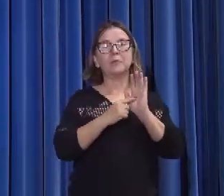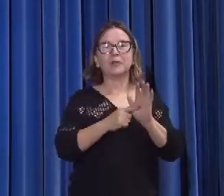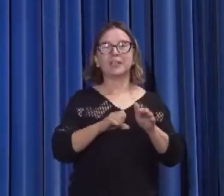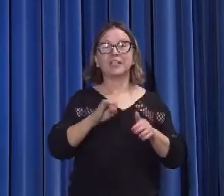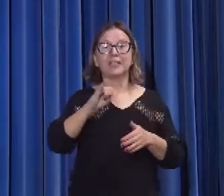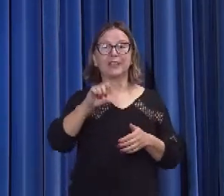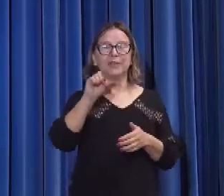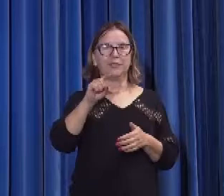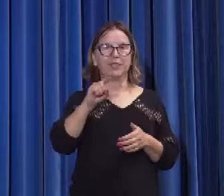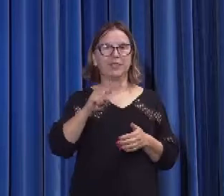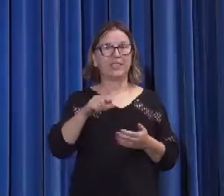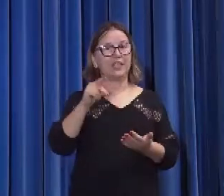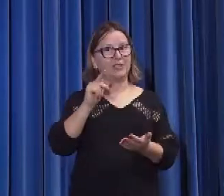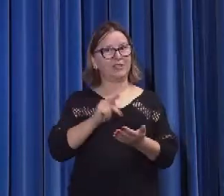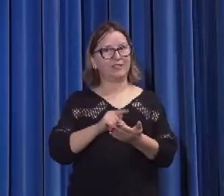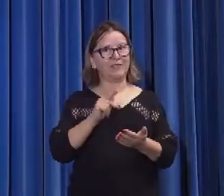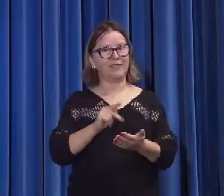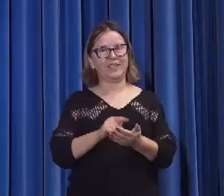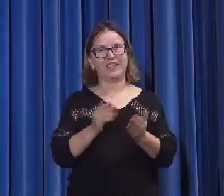mental.